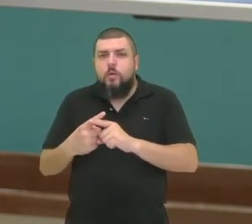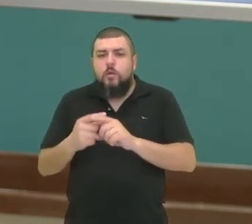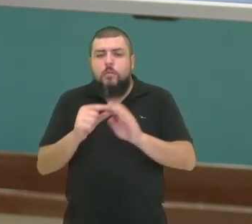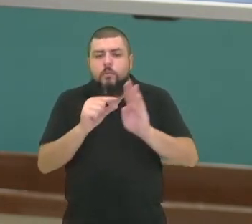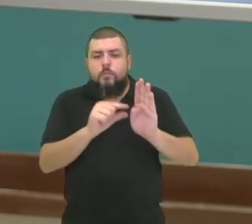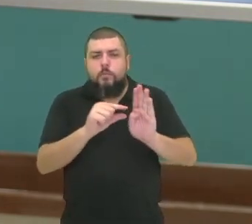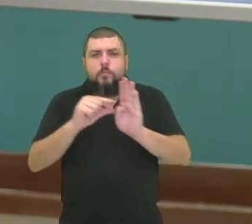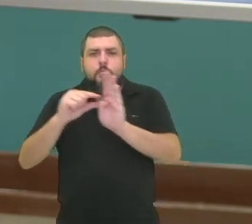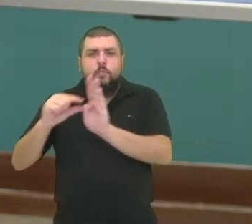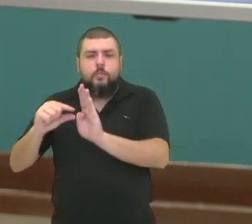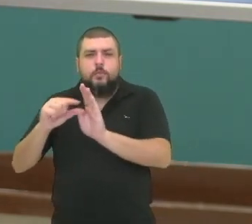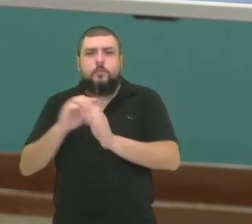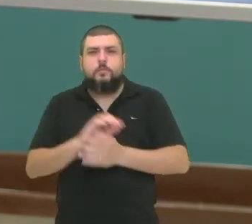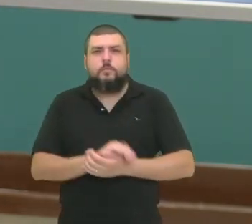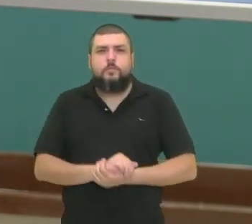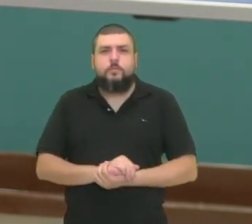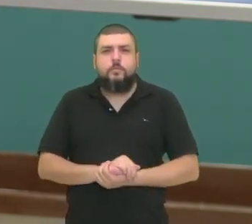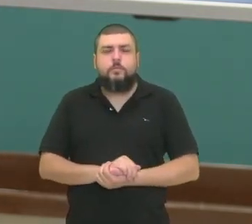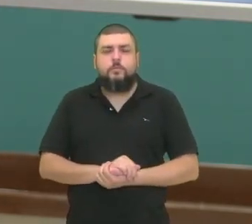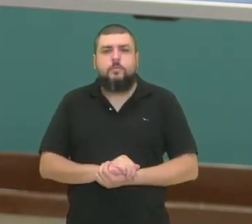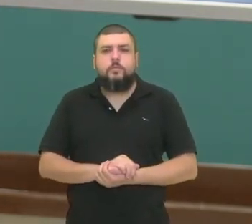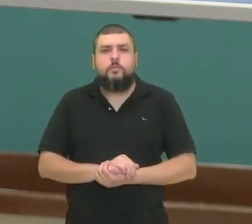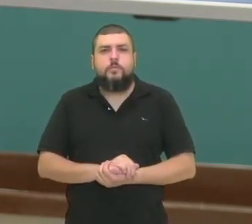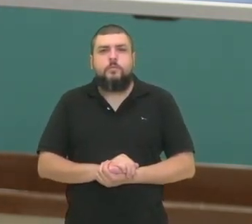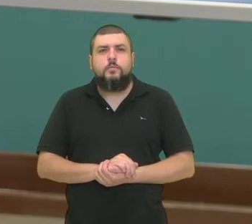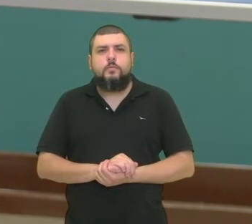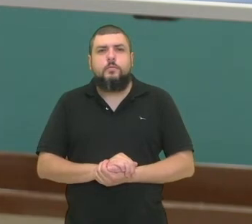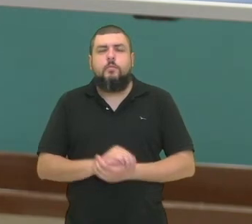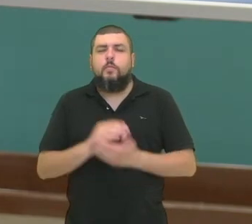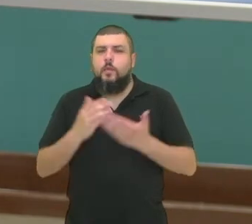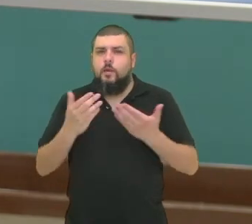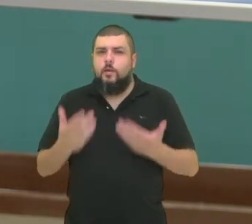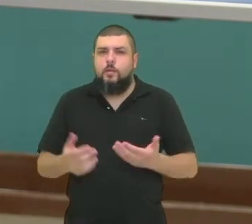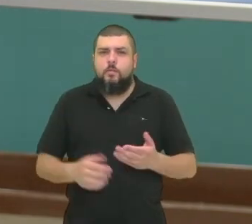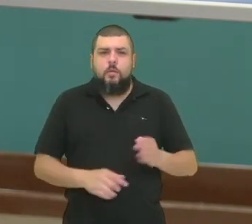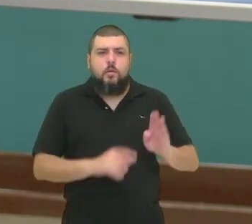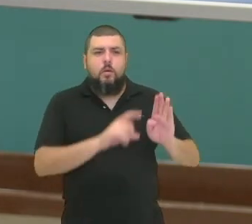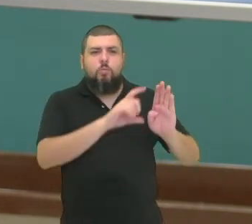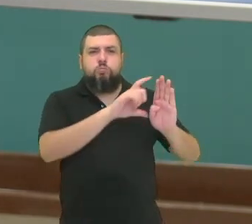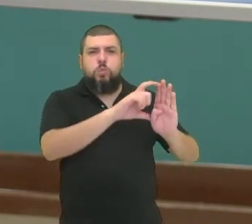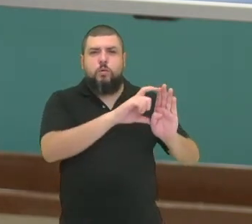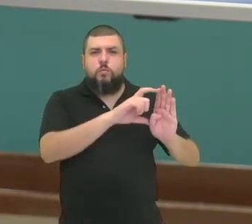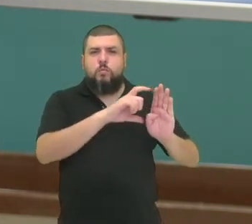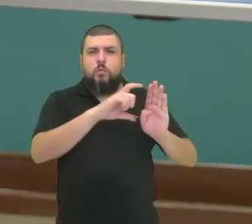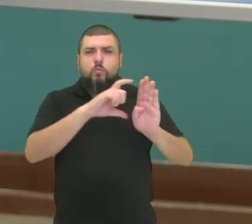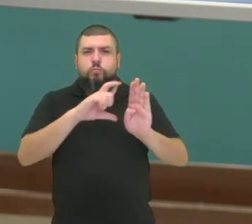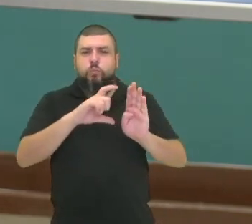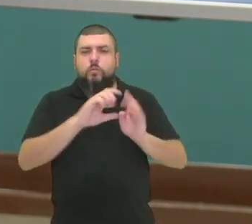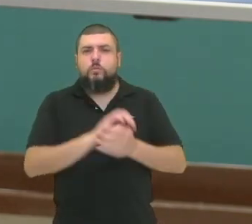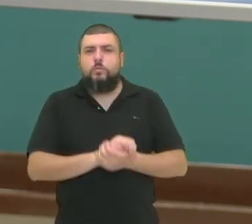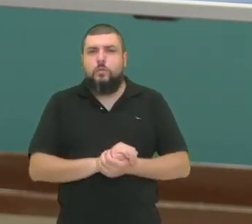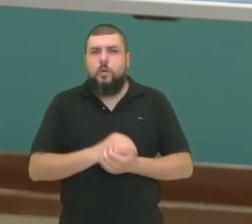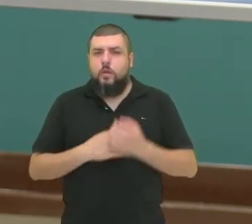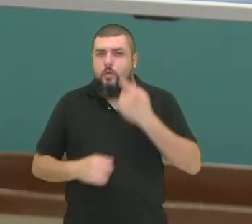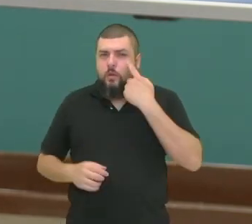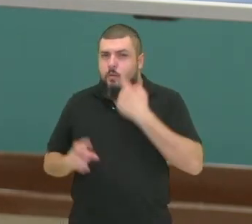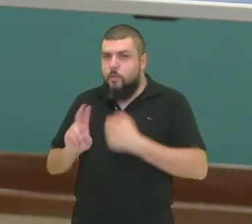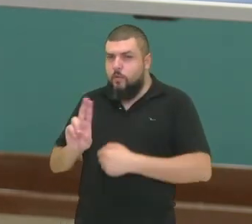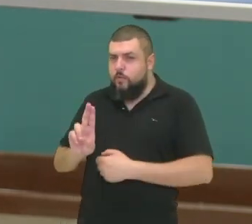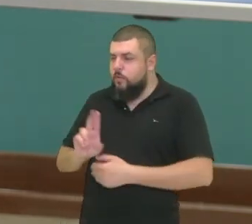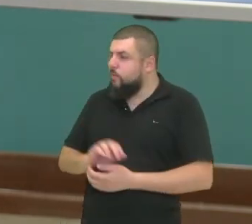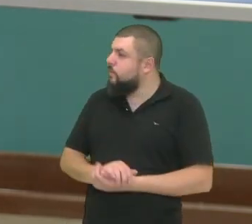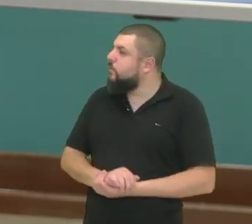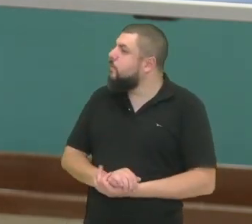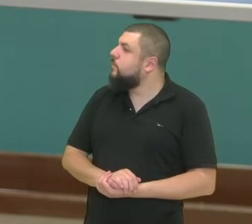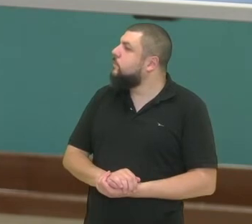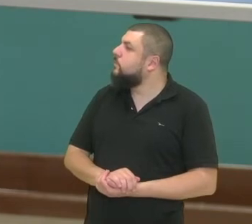Bzinho. Então, os fatores, Bzão, púrpura, homozigose.